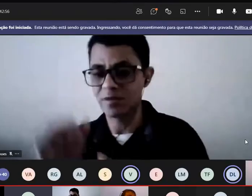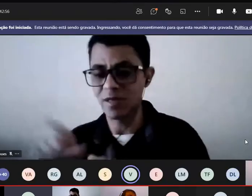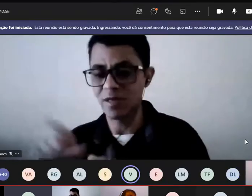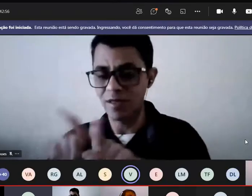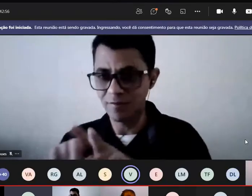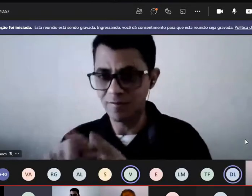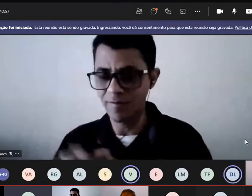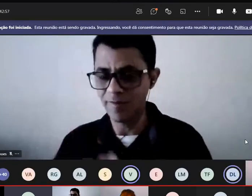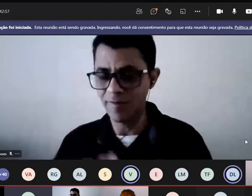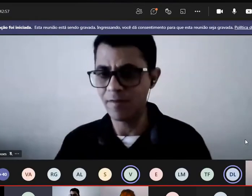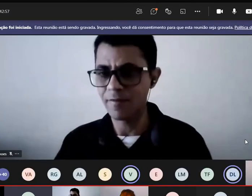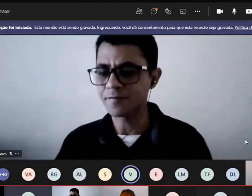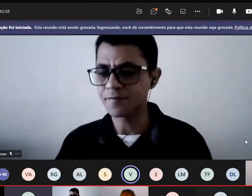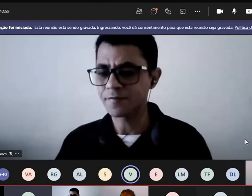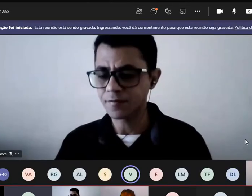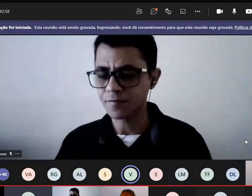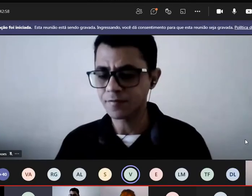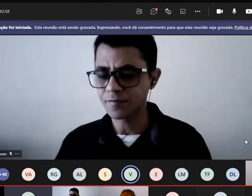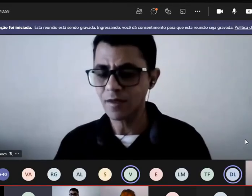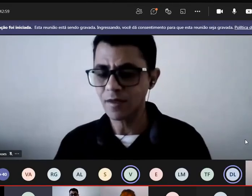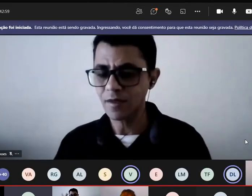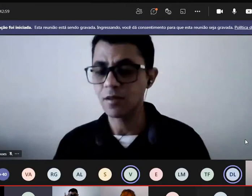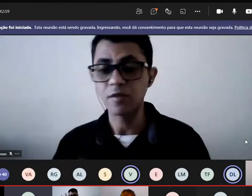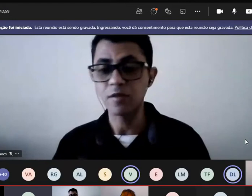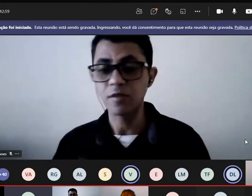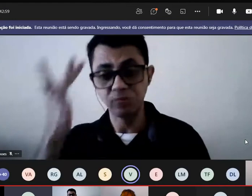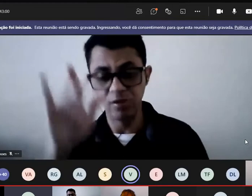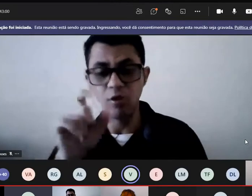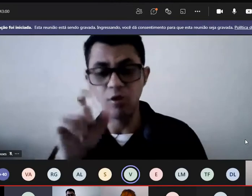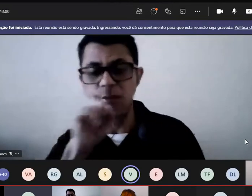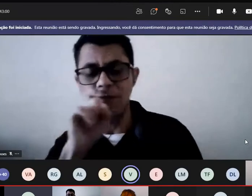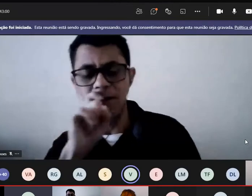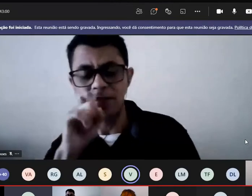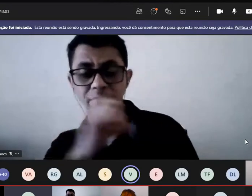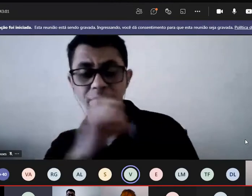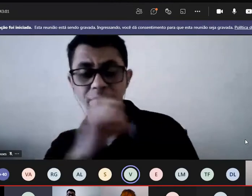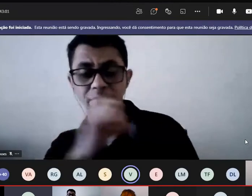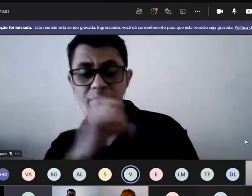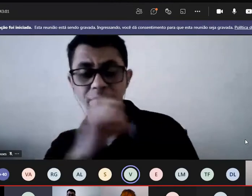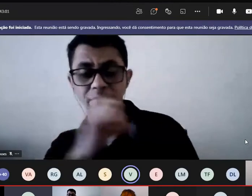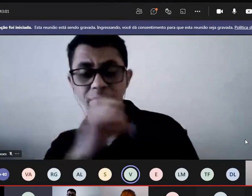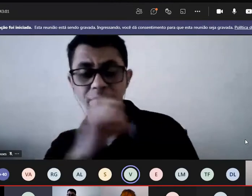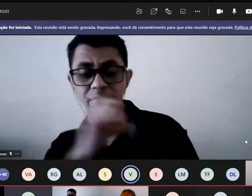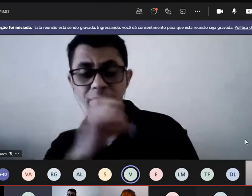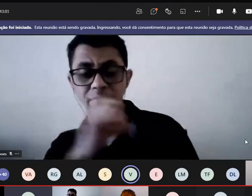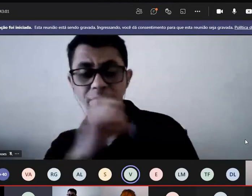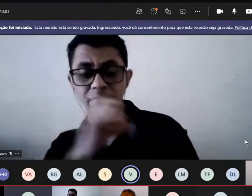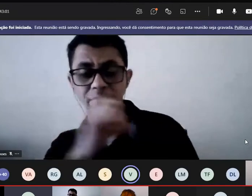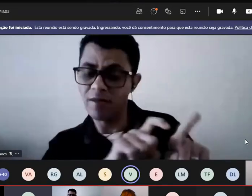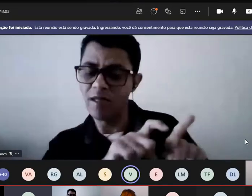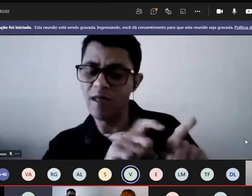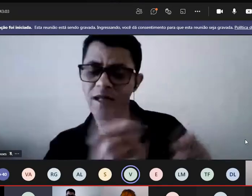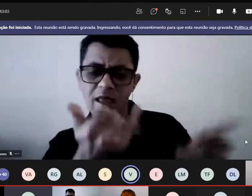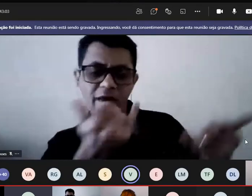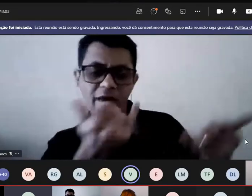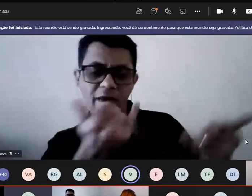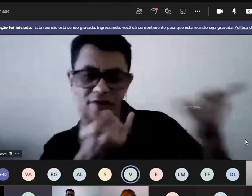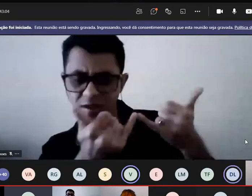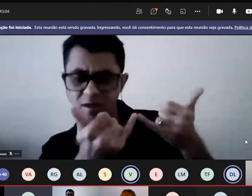os médicos realmente não estão atendendo, ou os pais que estão também com medo da pandemia, mas eles alegam que não